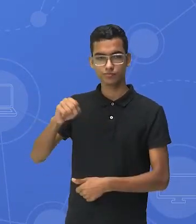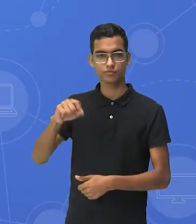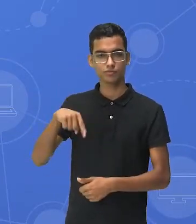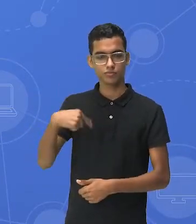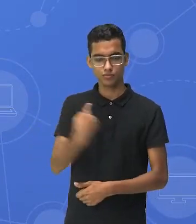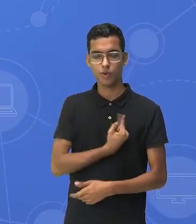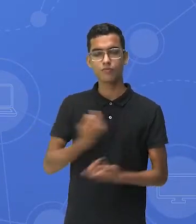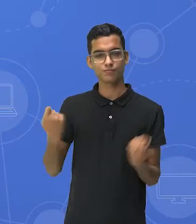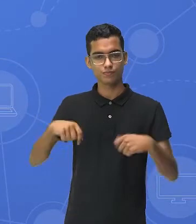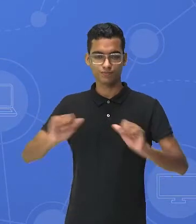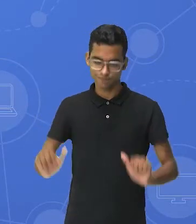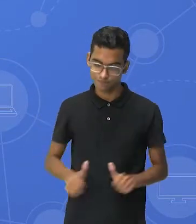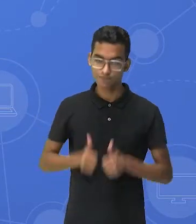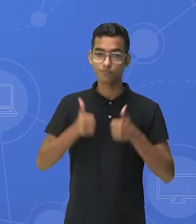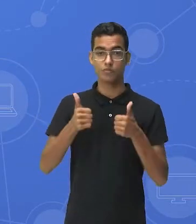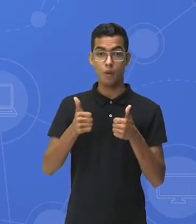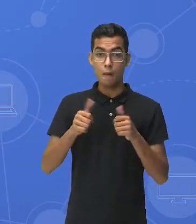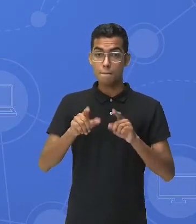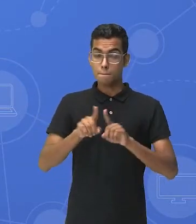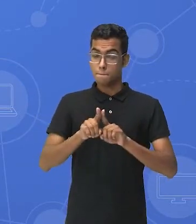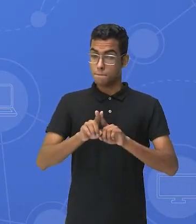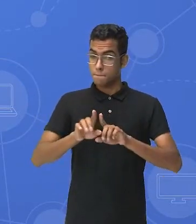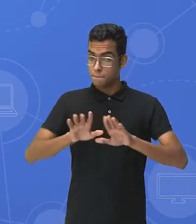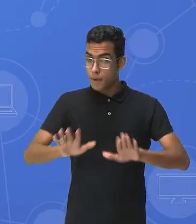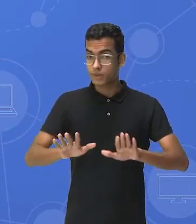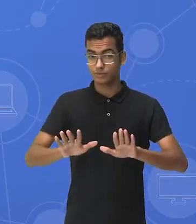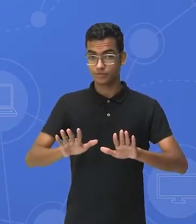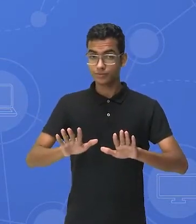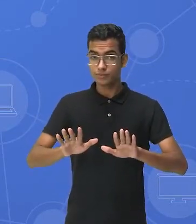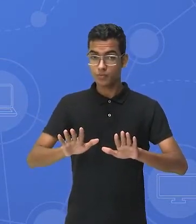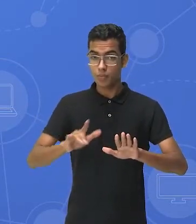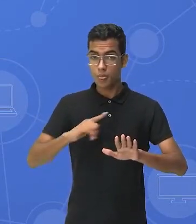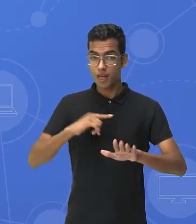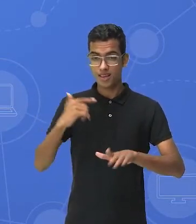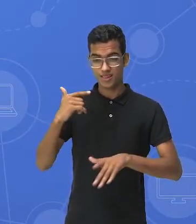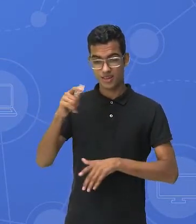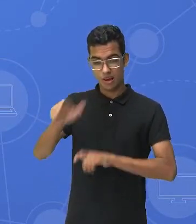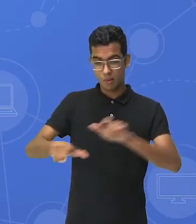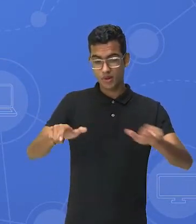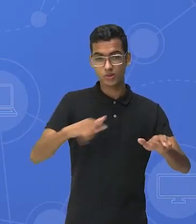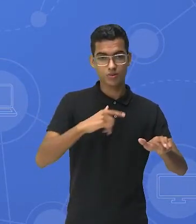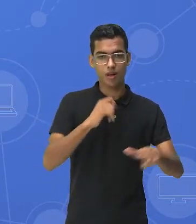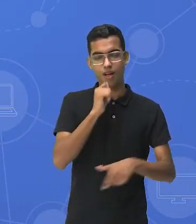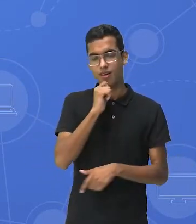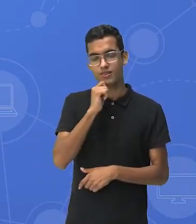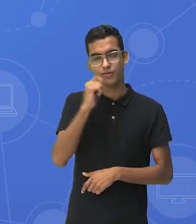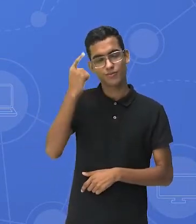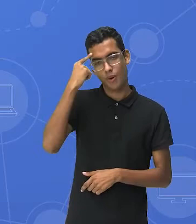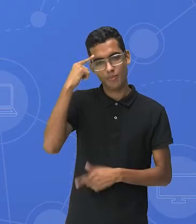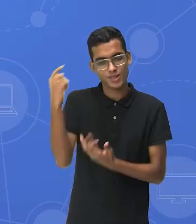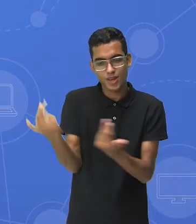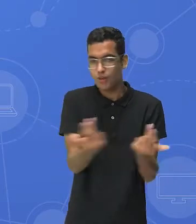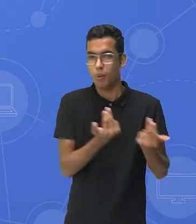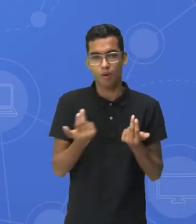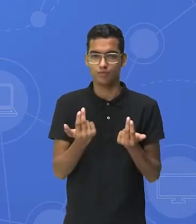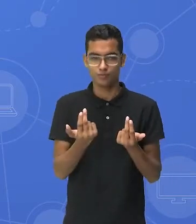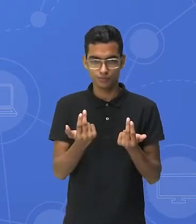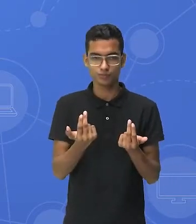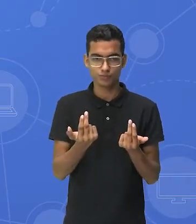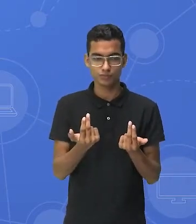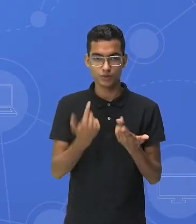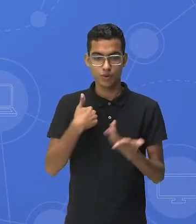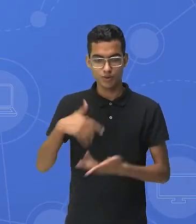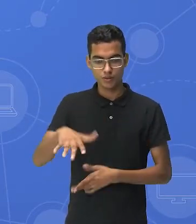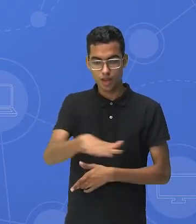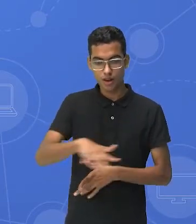Sim, pode. Mas, infelizmente, muitas pessoas ainda não entenderam o recado e fazem do esporte o quê? Um campo